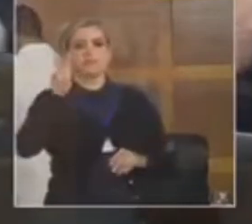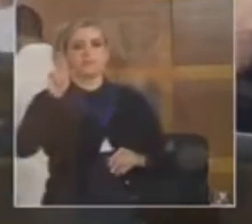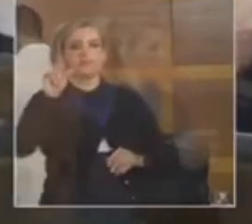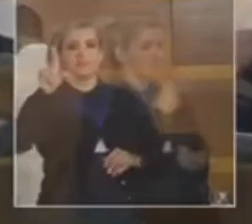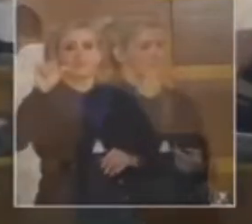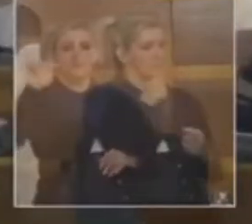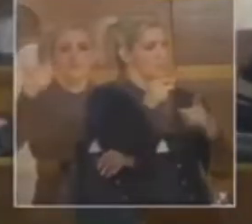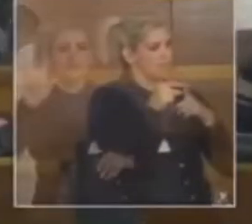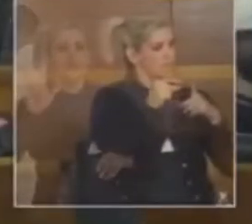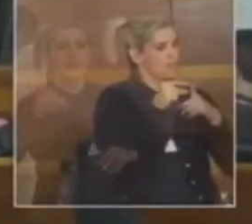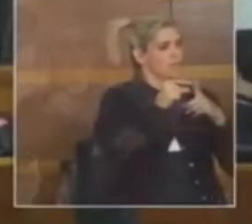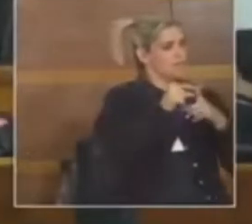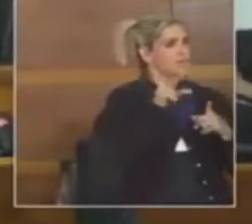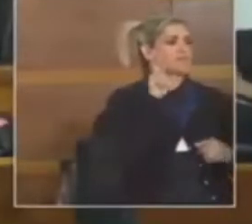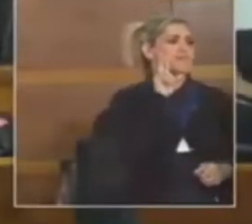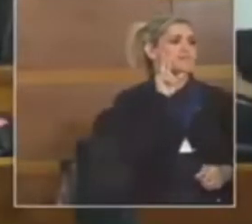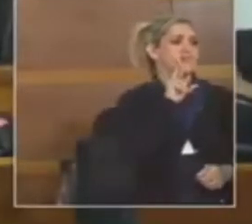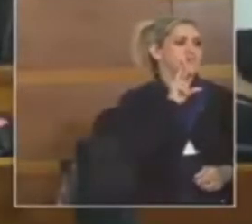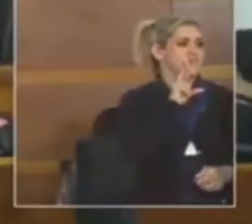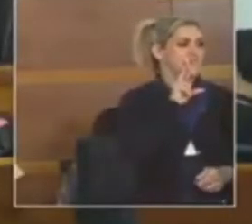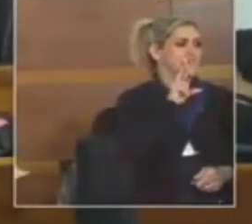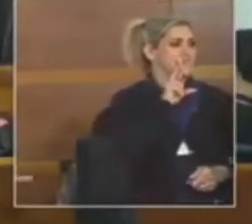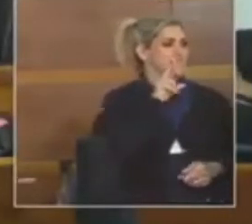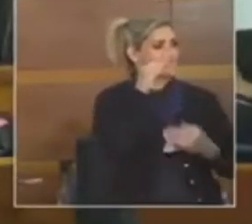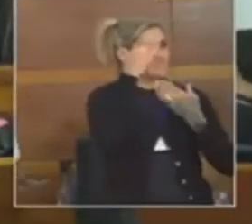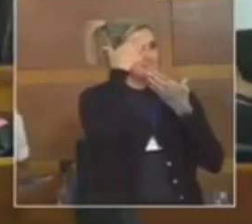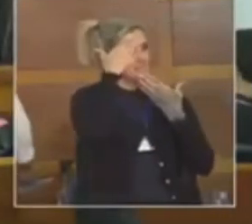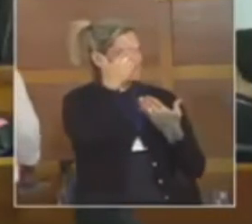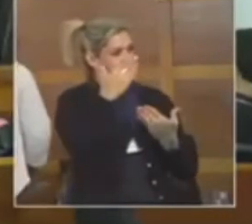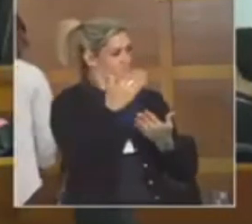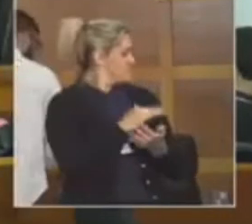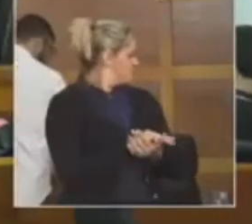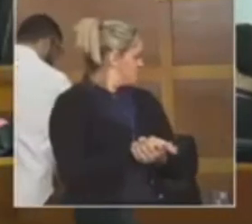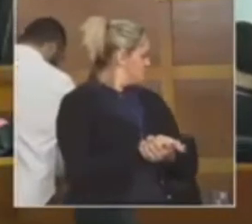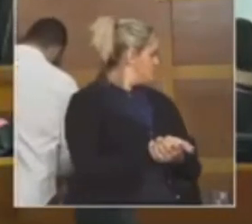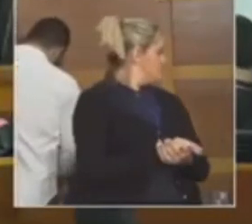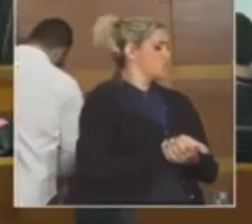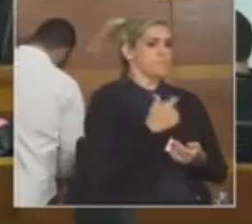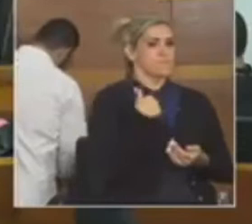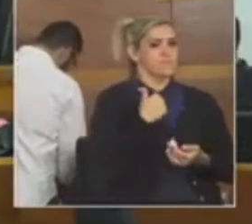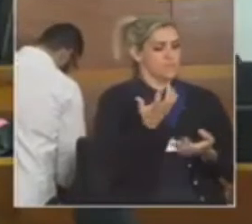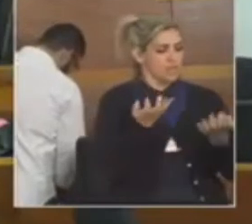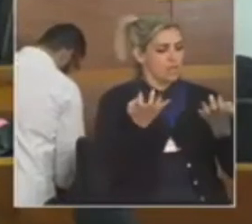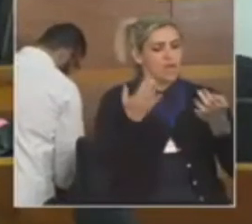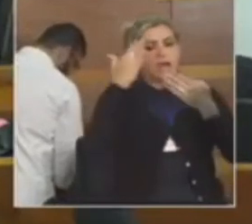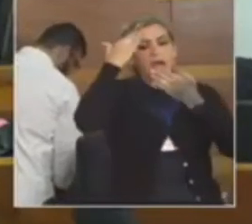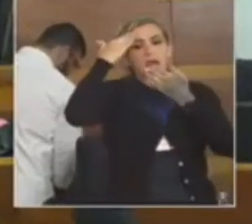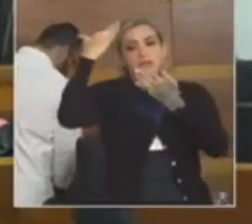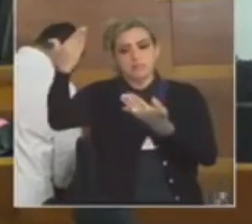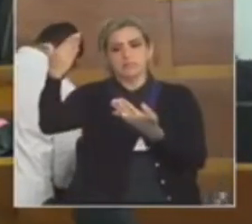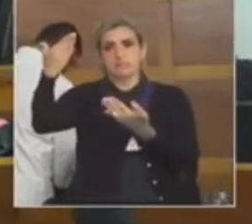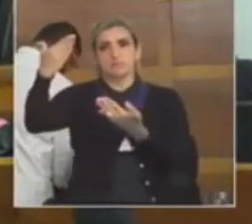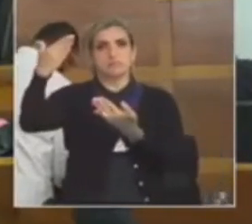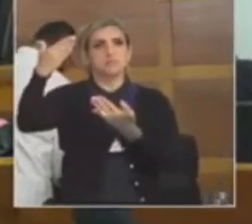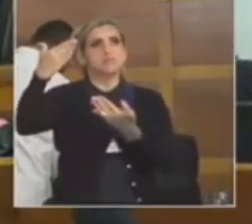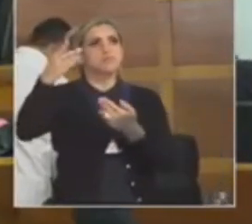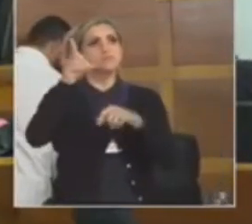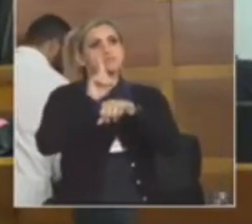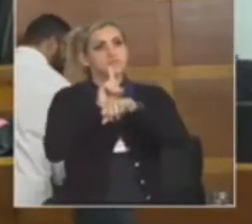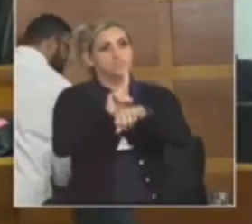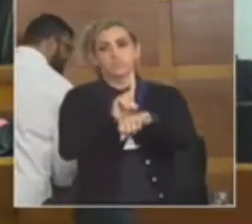página saia do arco obrigado pela parte e eu quero agradecer tudo pela parte